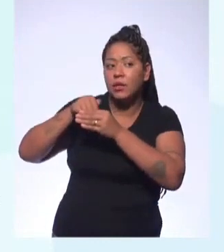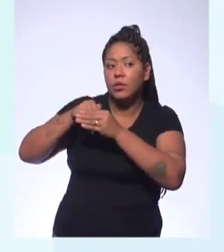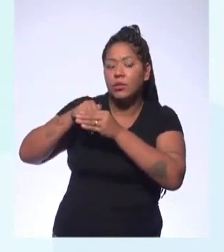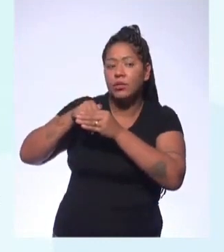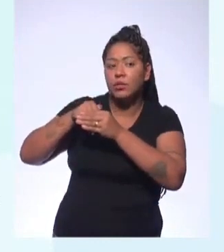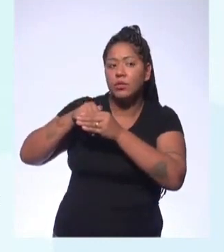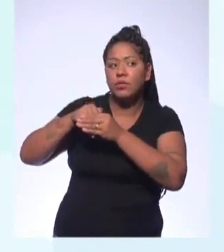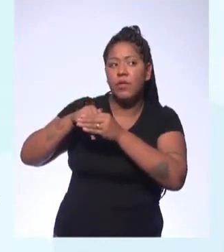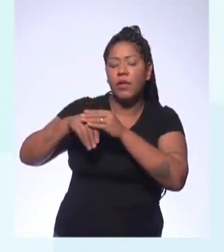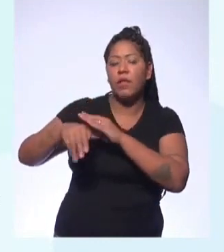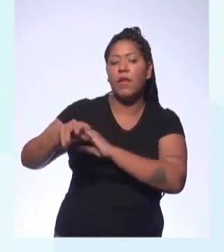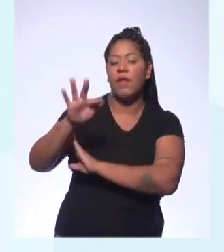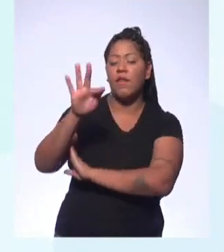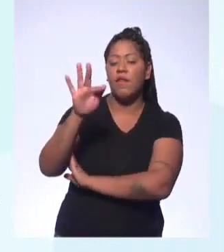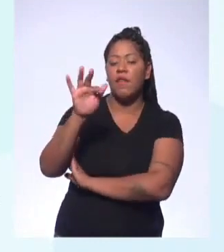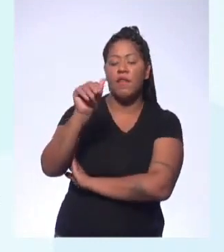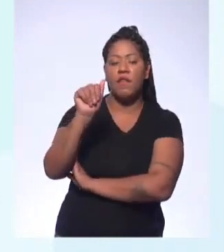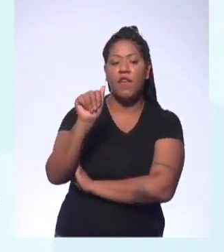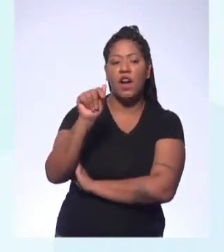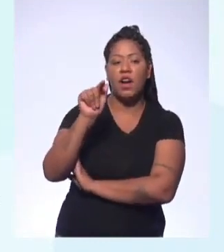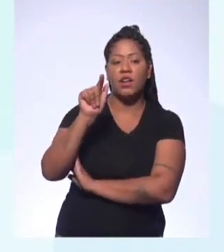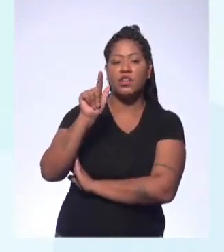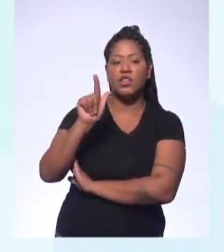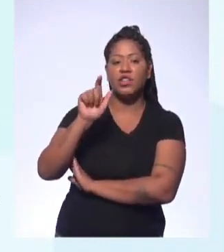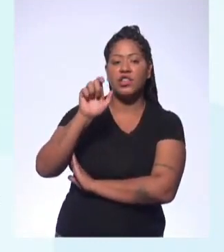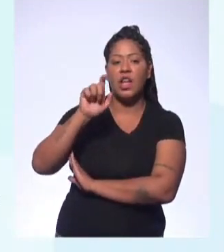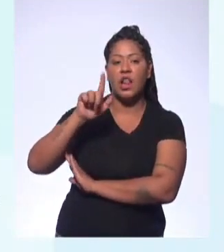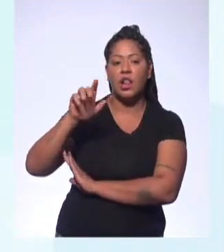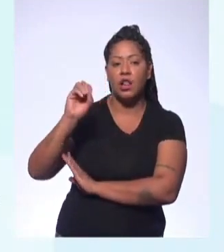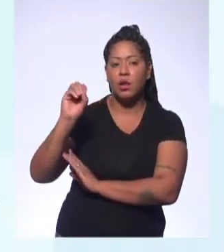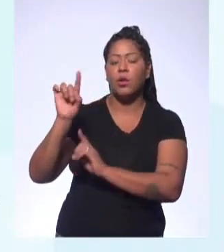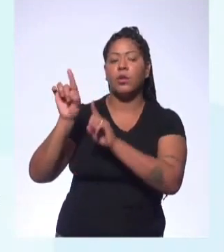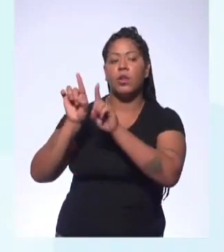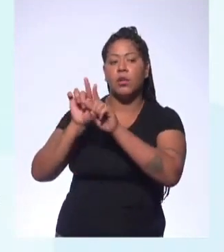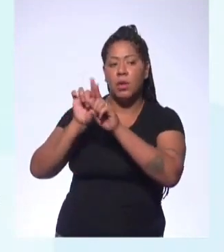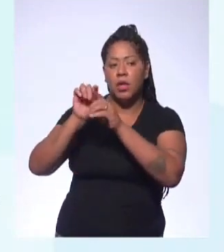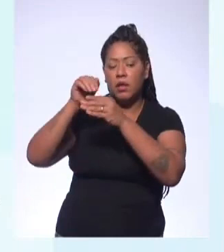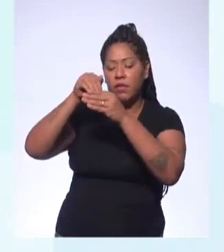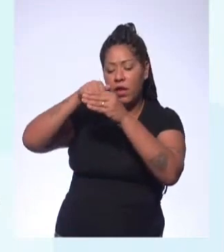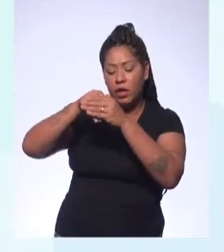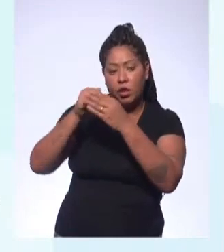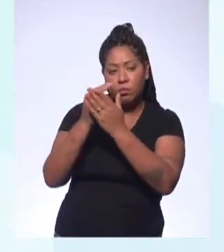ter flagelo ou não, né, que é para ela se locomover, diferente do vírus que não se locomove, a